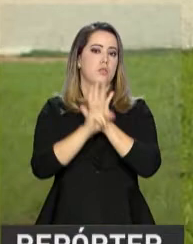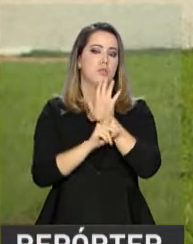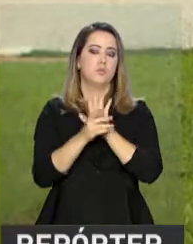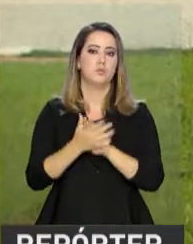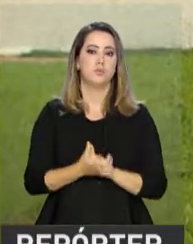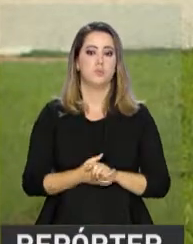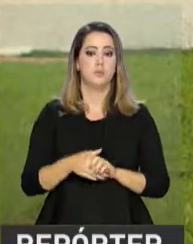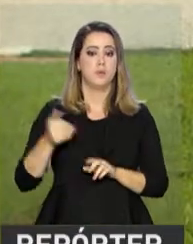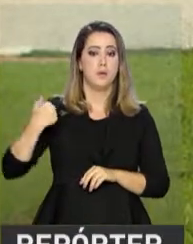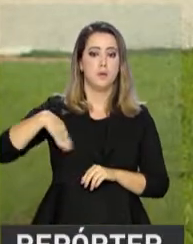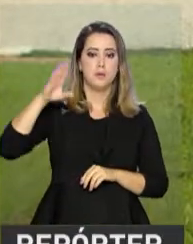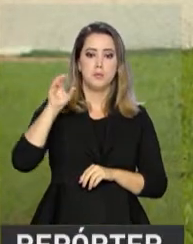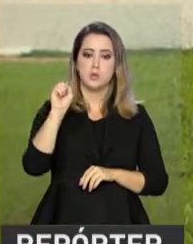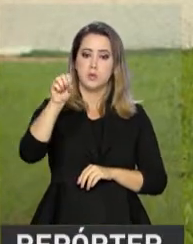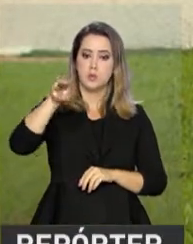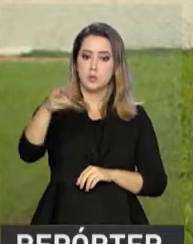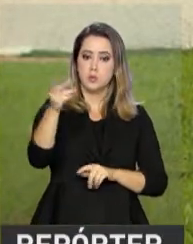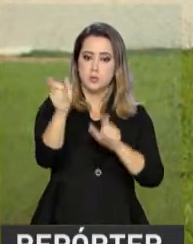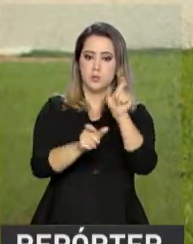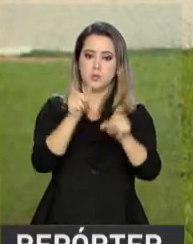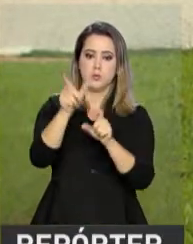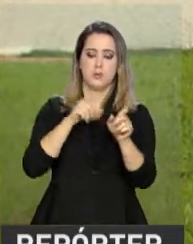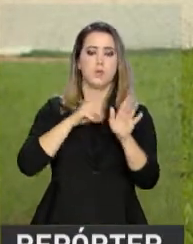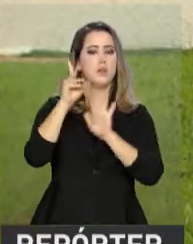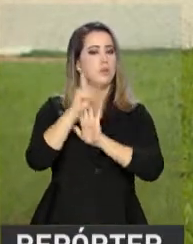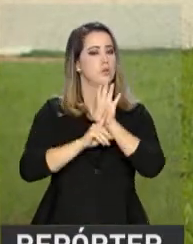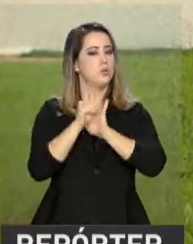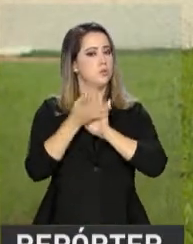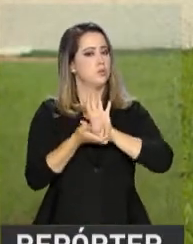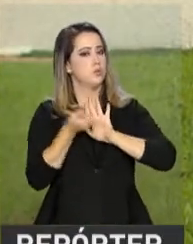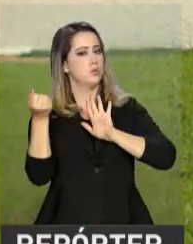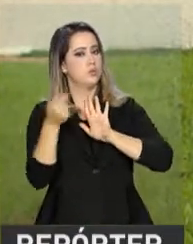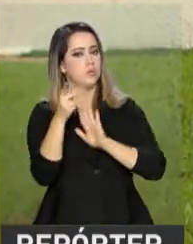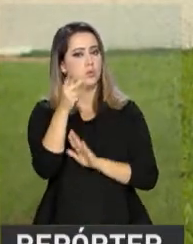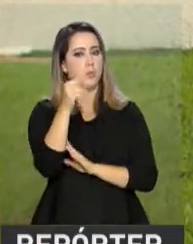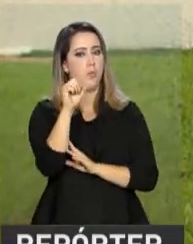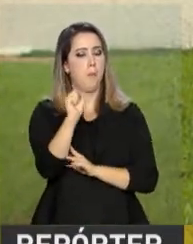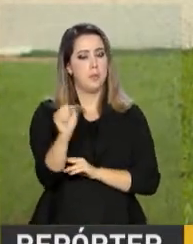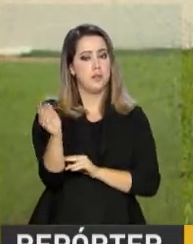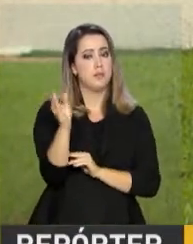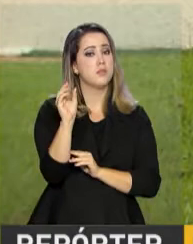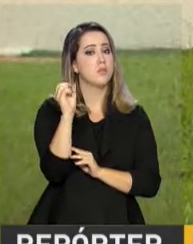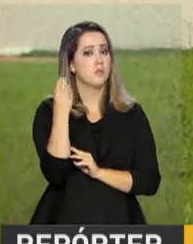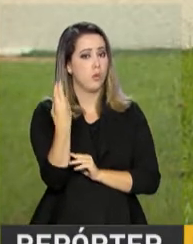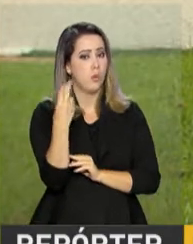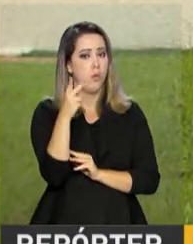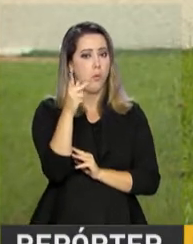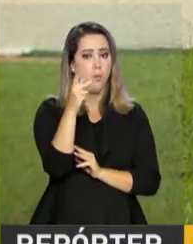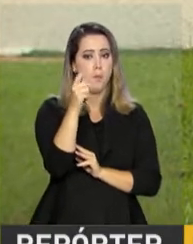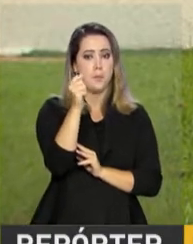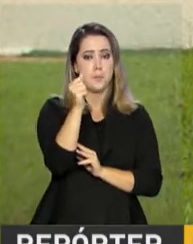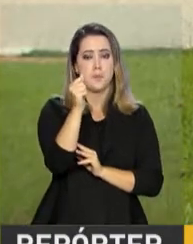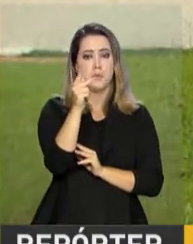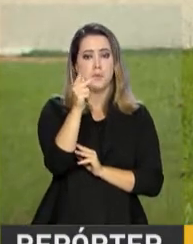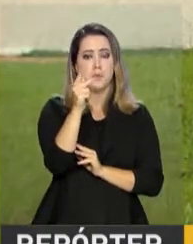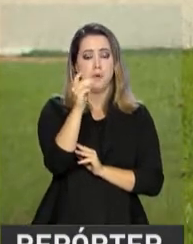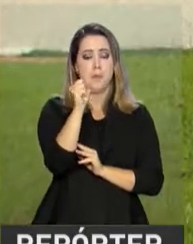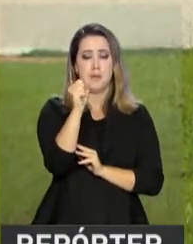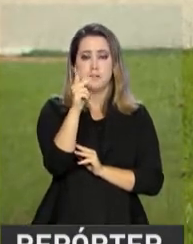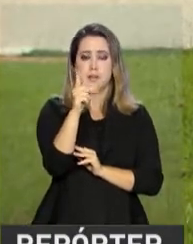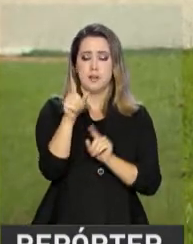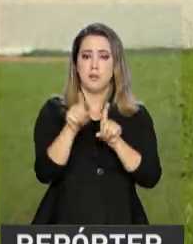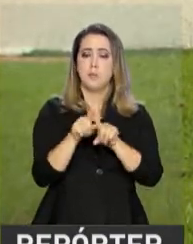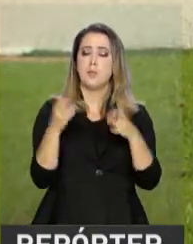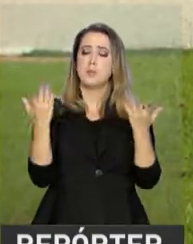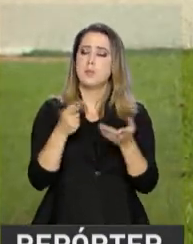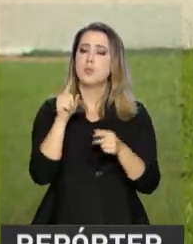Mais de 8 milhões de trabalhadores brasileiros têm direito de sacar o PIS/PASEP. Mas até agora, só 20% dos beneficiários, ou